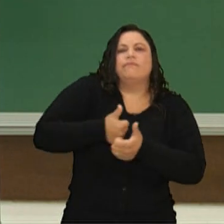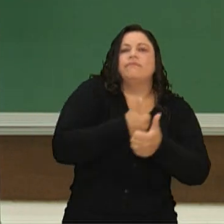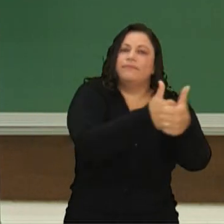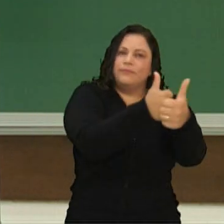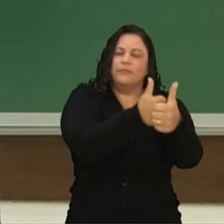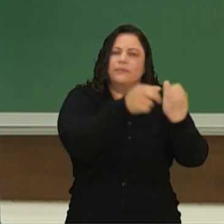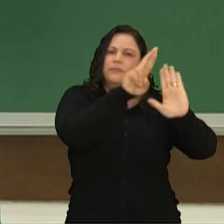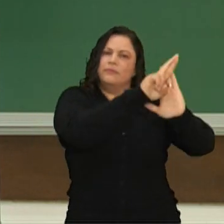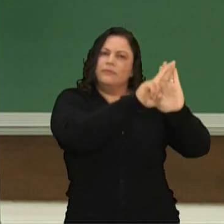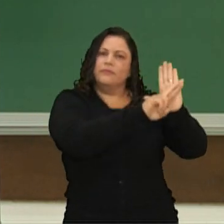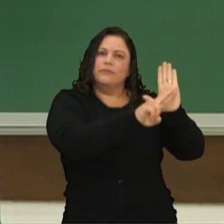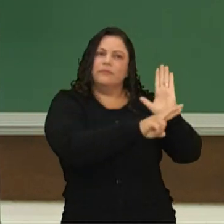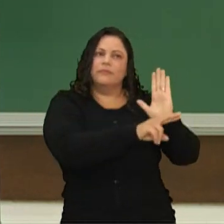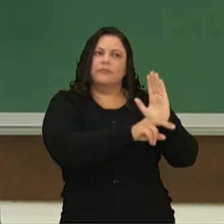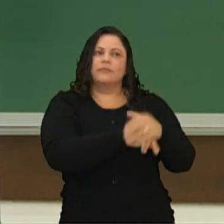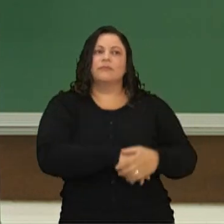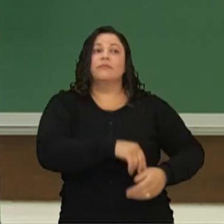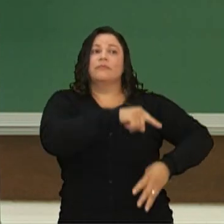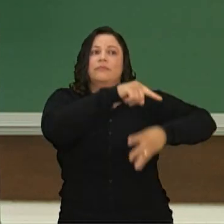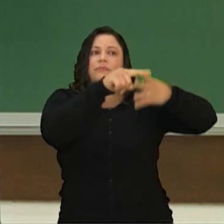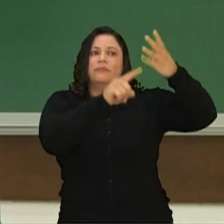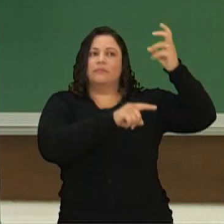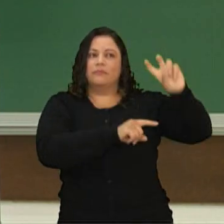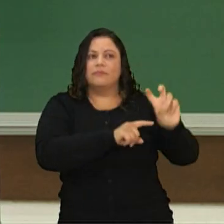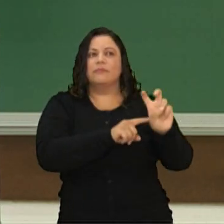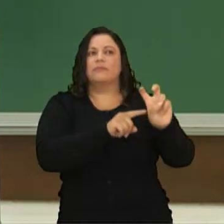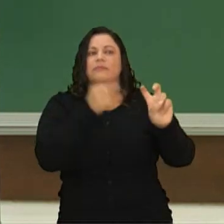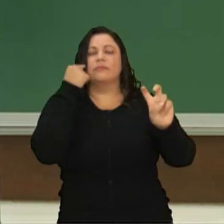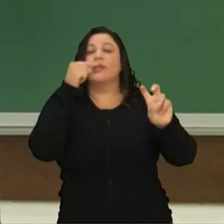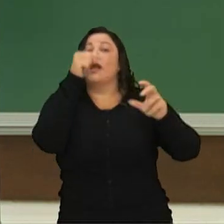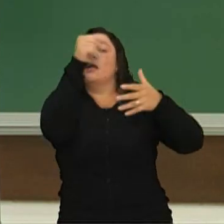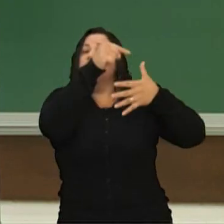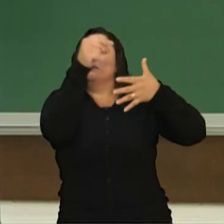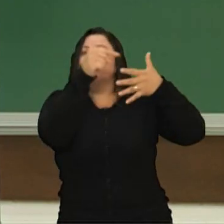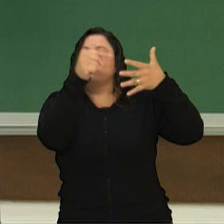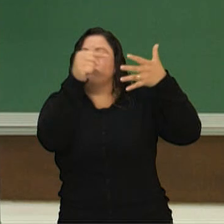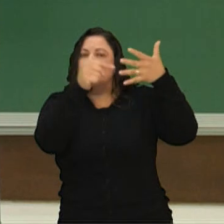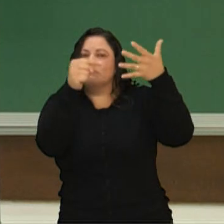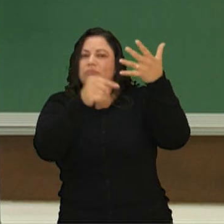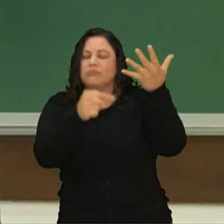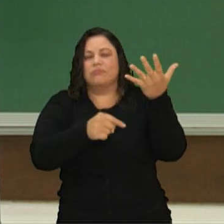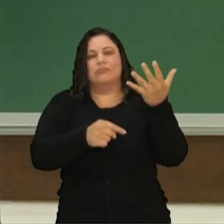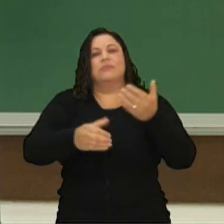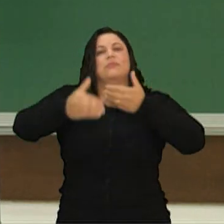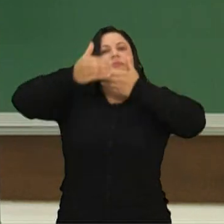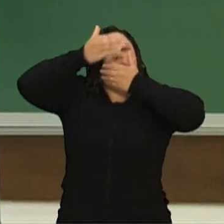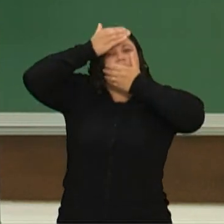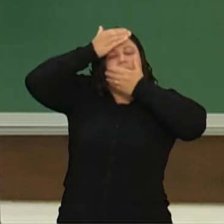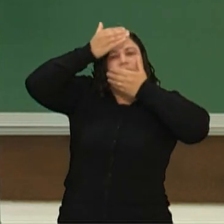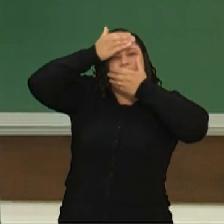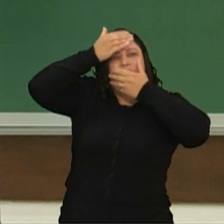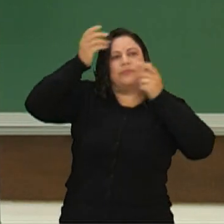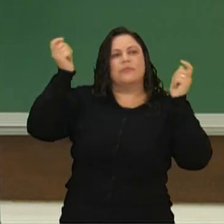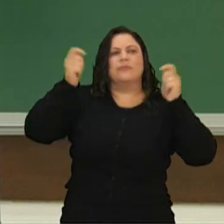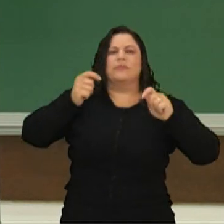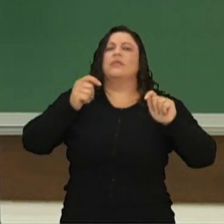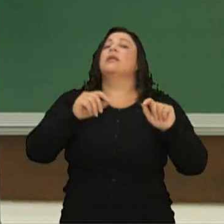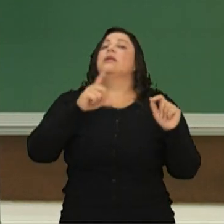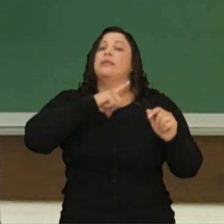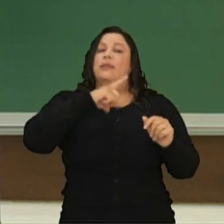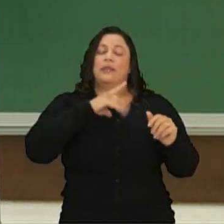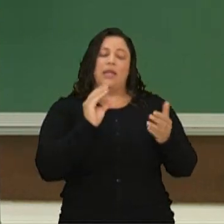regras? São essas 5 pilares aqui, né? Obrigações dos 5 pilares do islamismo, que está descrito no livro do